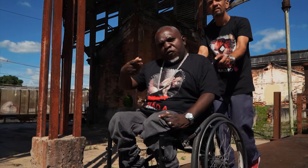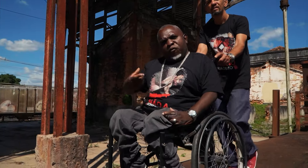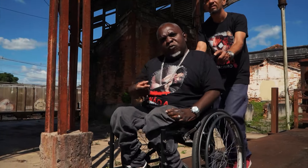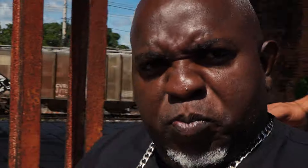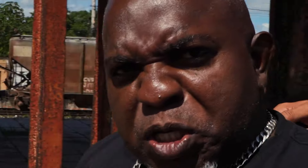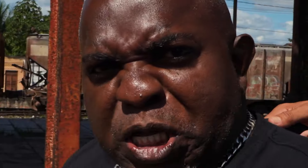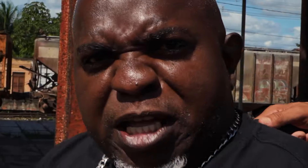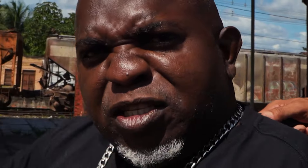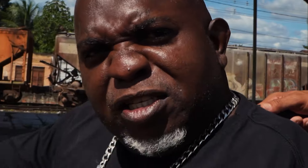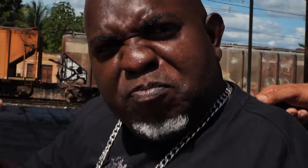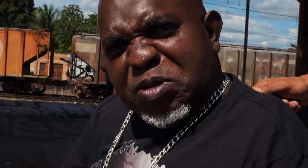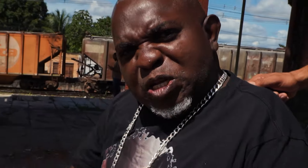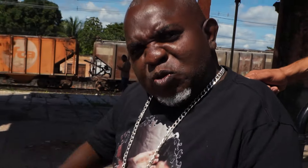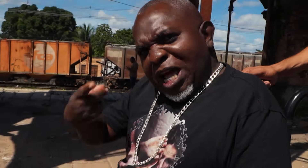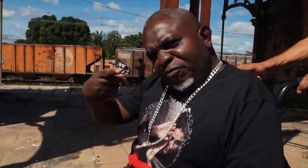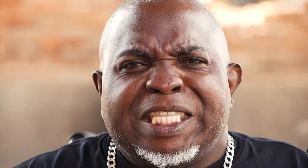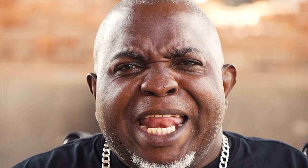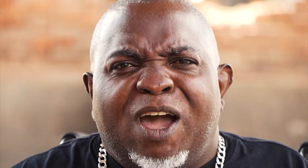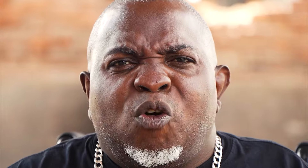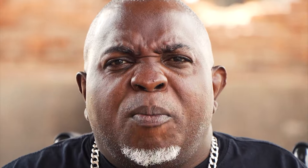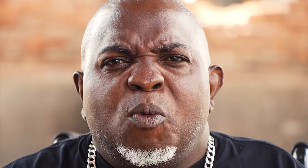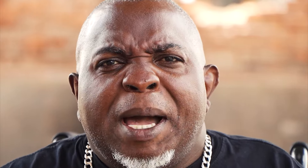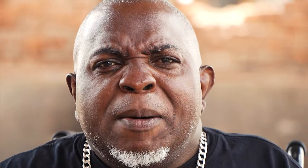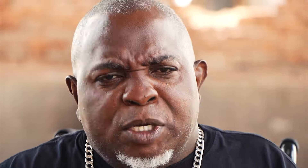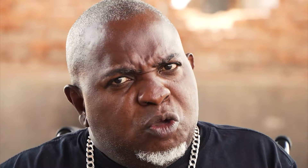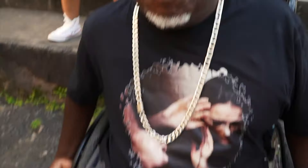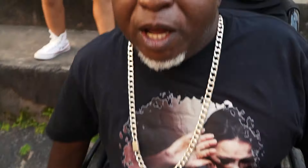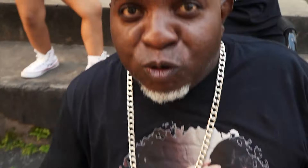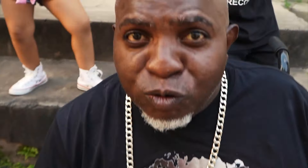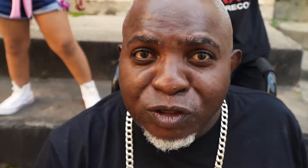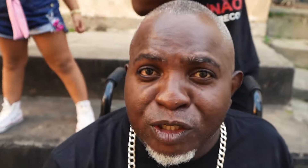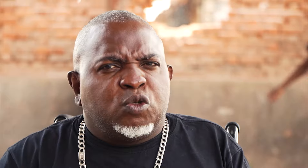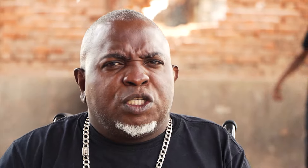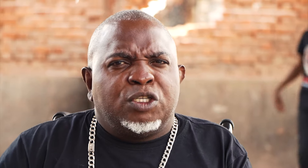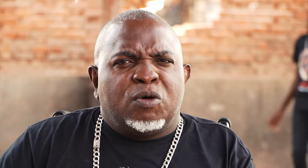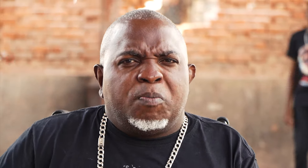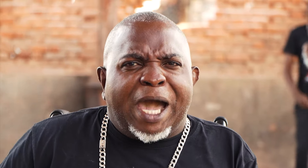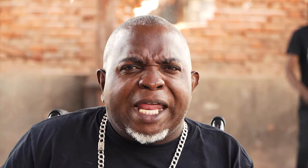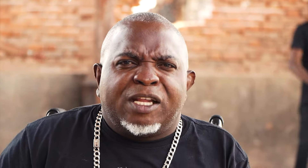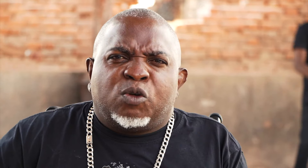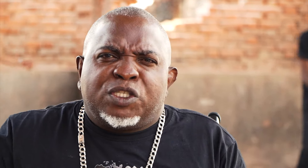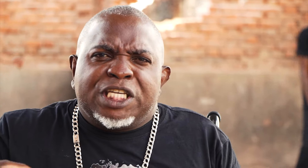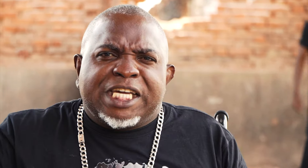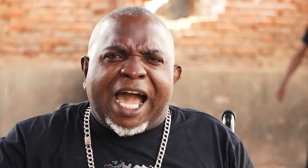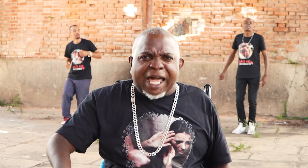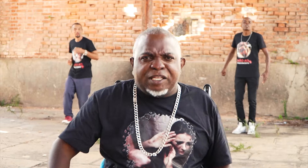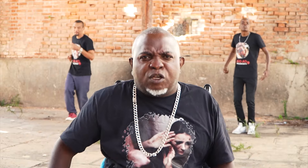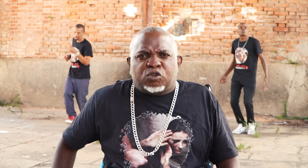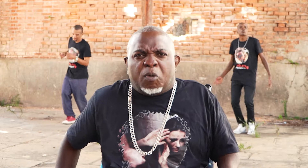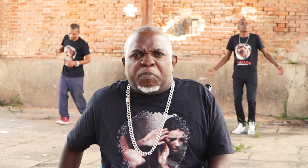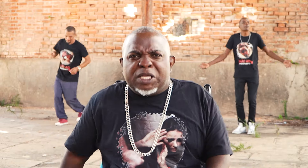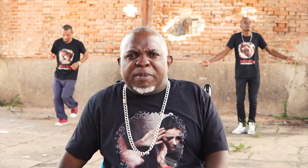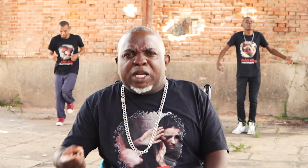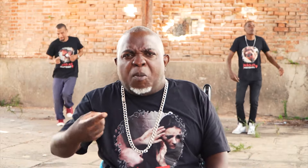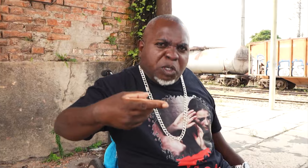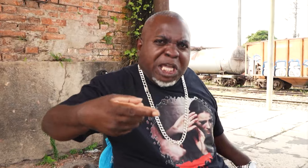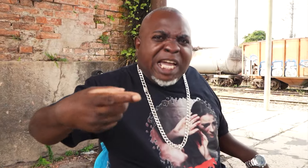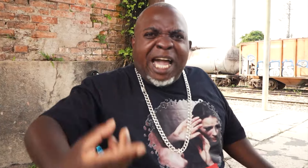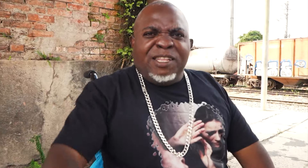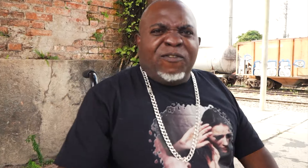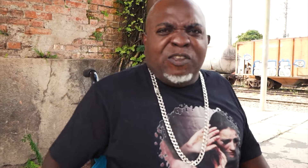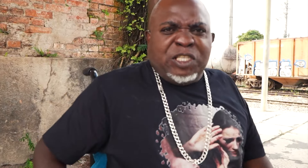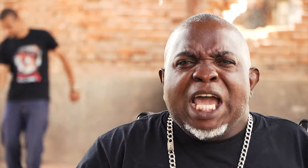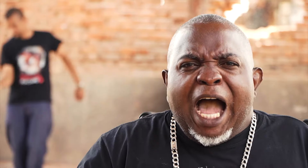humilhada. Xenofobia é exibido na tela como uma praga. Um preconceito que não para. Não se cale, não suprima, não